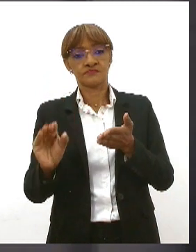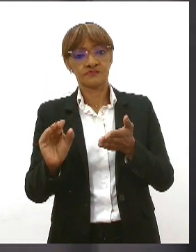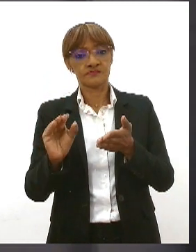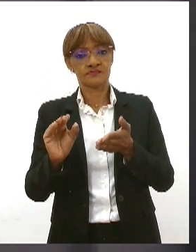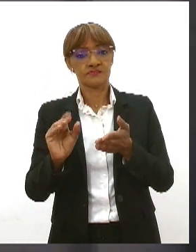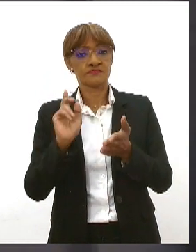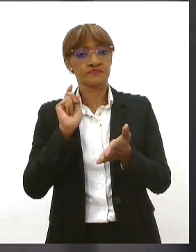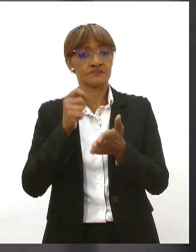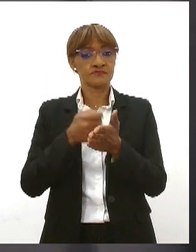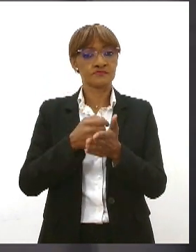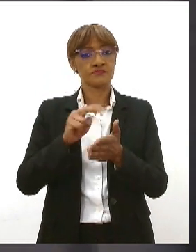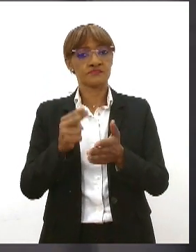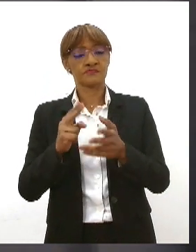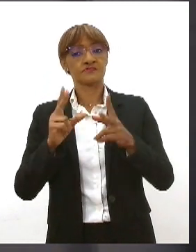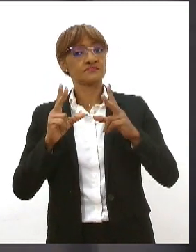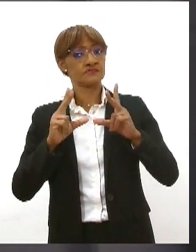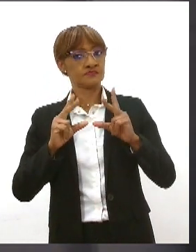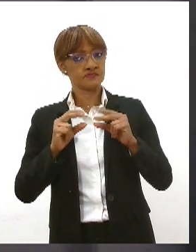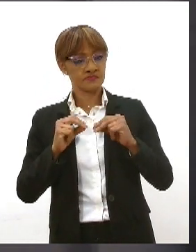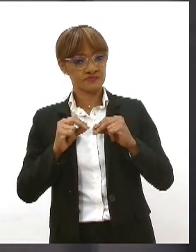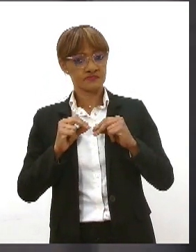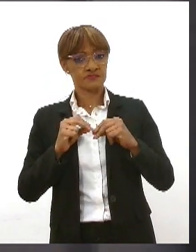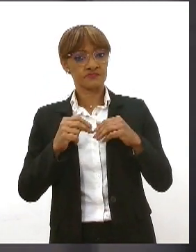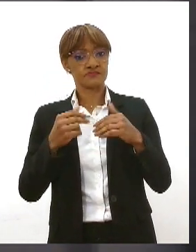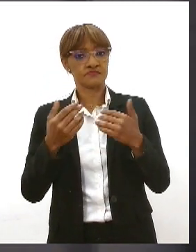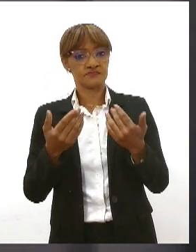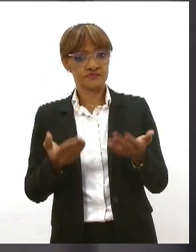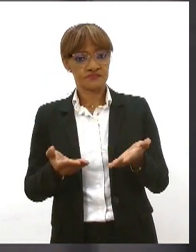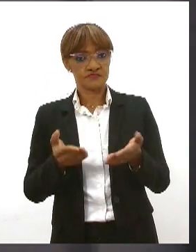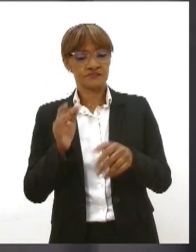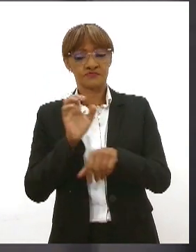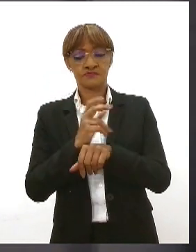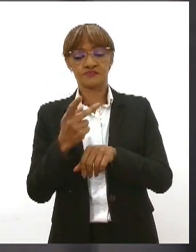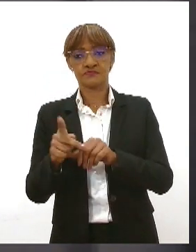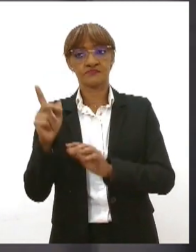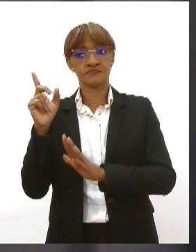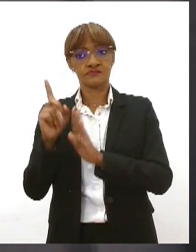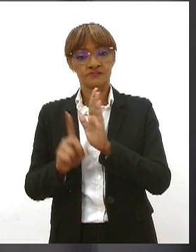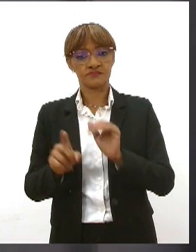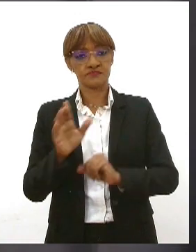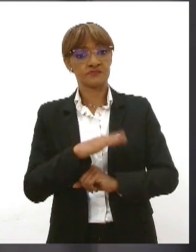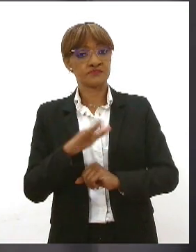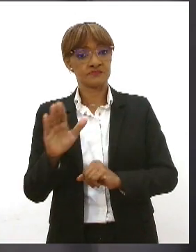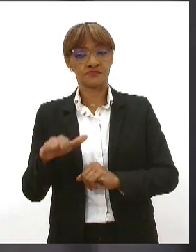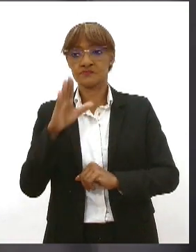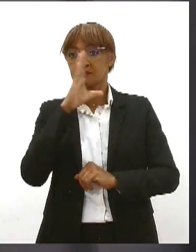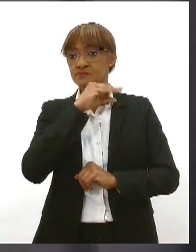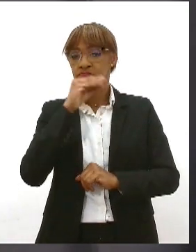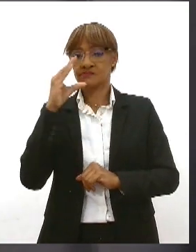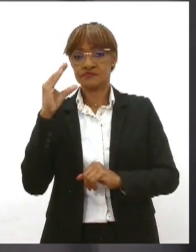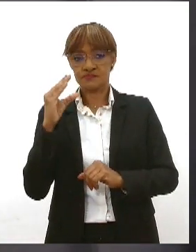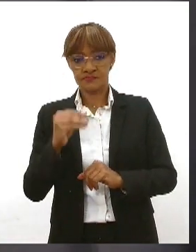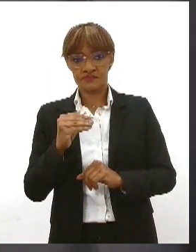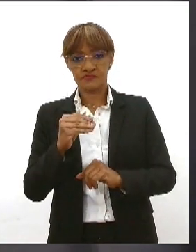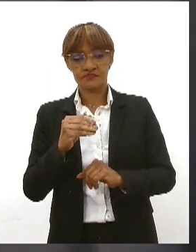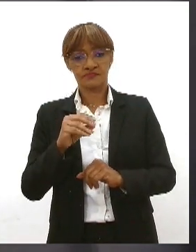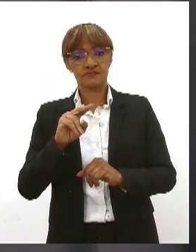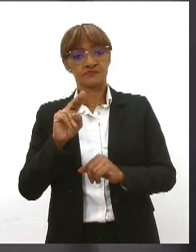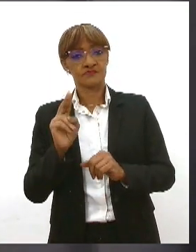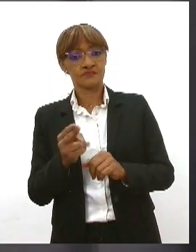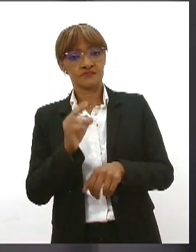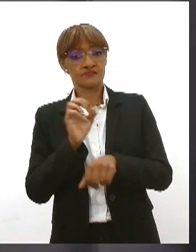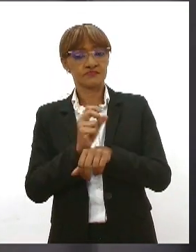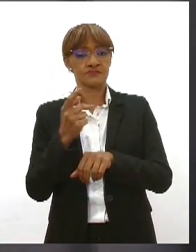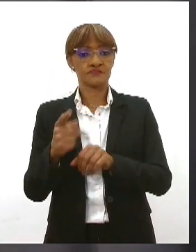ou a receber de restituição para o Fundo Estadual dos Direitos da Criança e do Adolescente ou para o Fundo Estadual dos Direitos